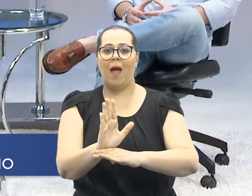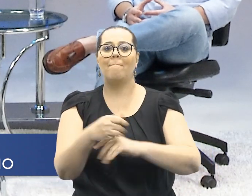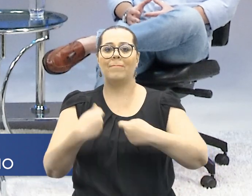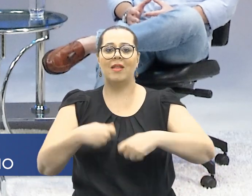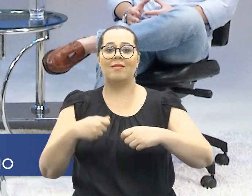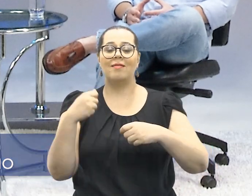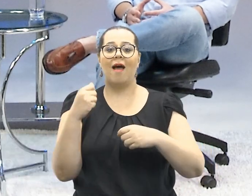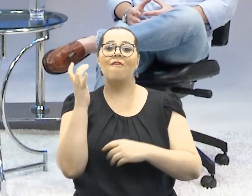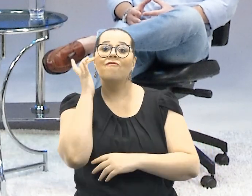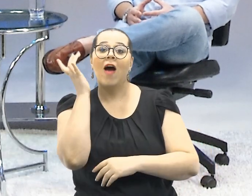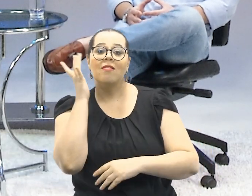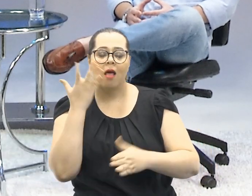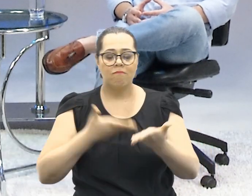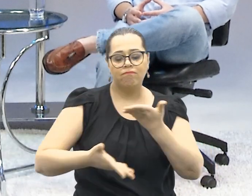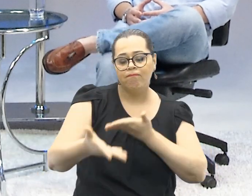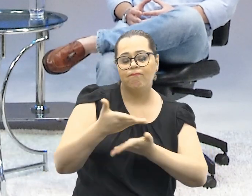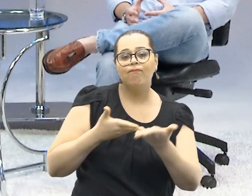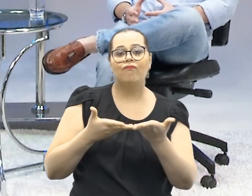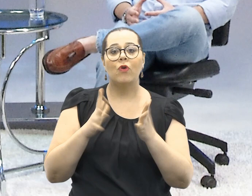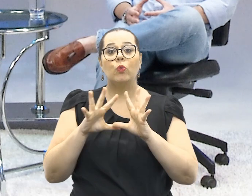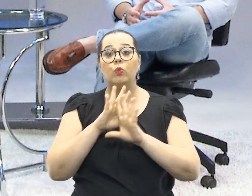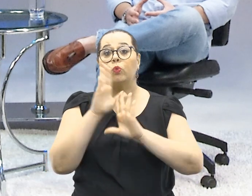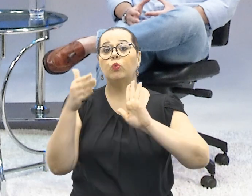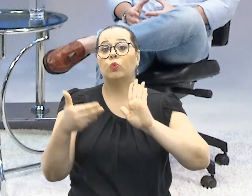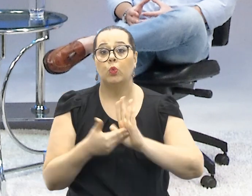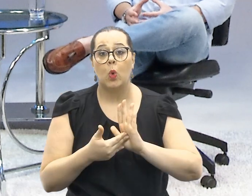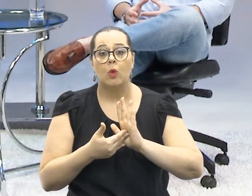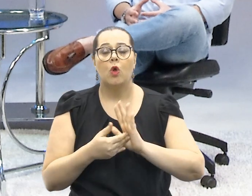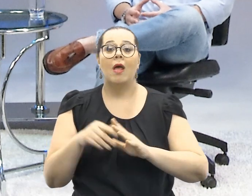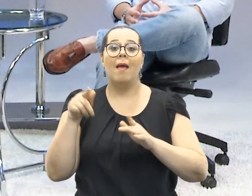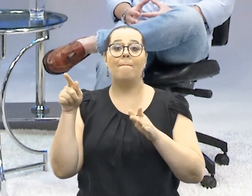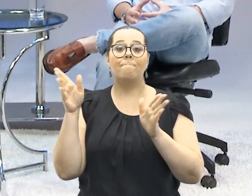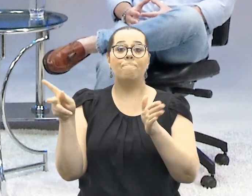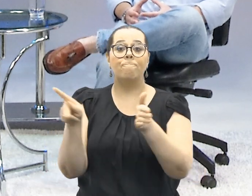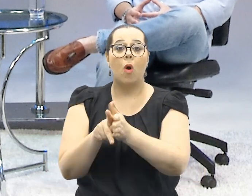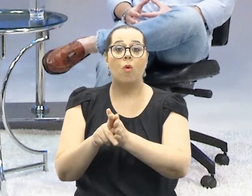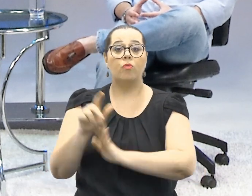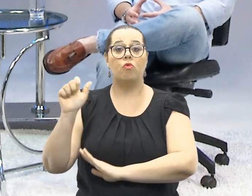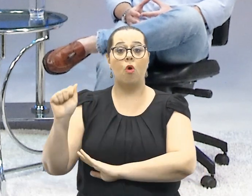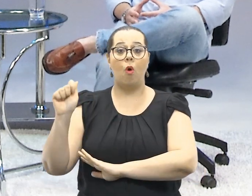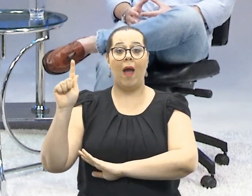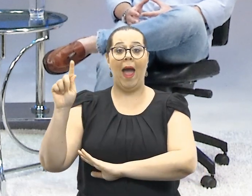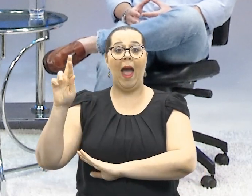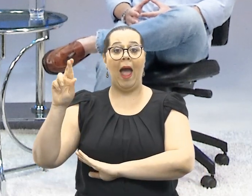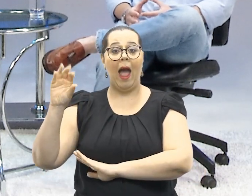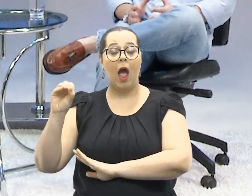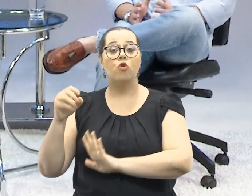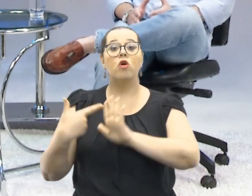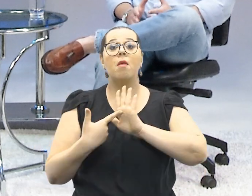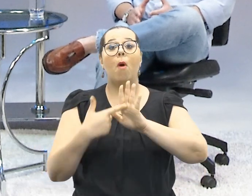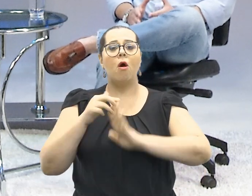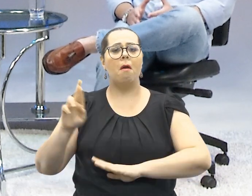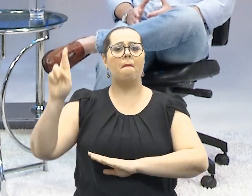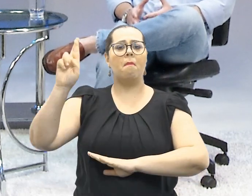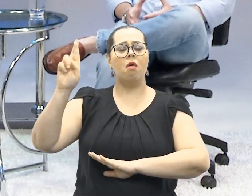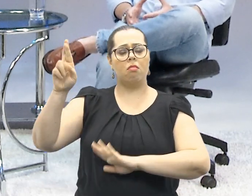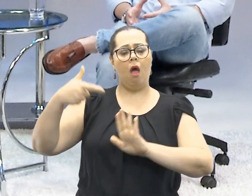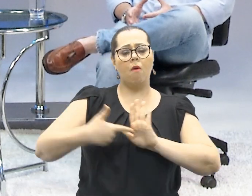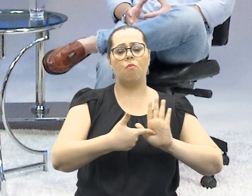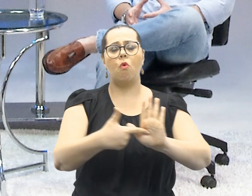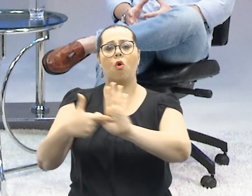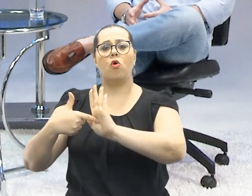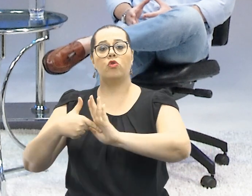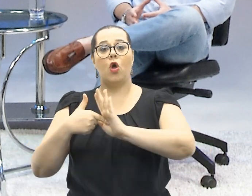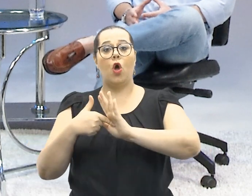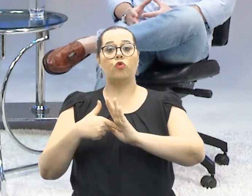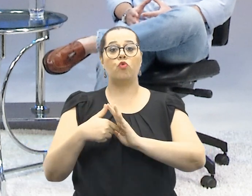ser um facilitador dos negócios como um todo, e do agro em especial, pela força e pelo que ele representa para o nosso estado e para a